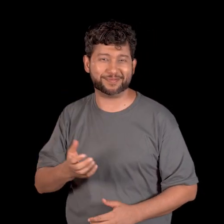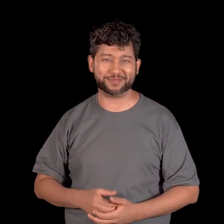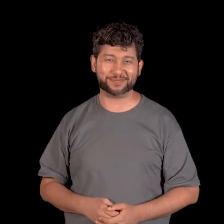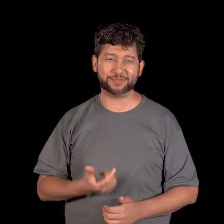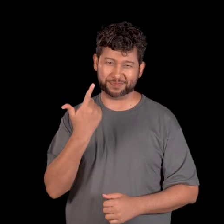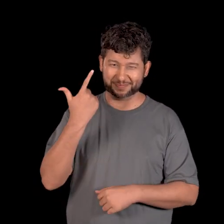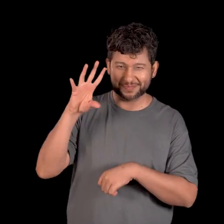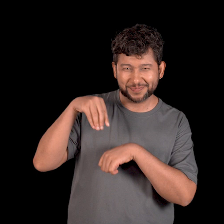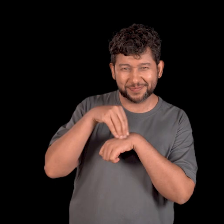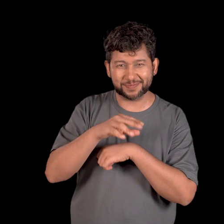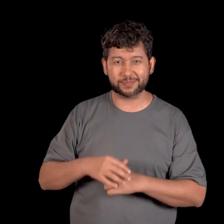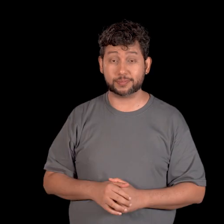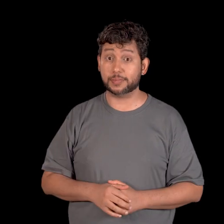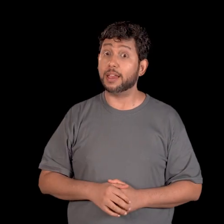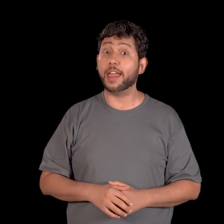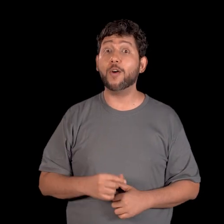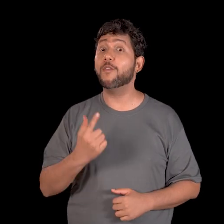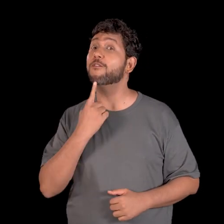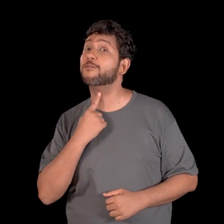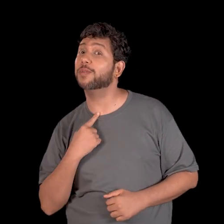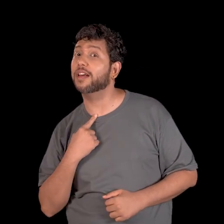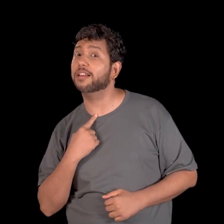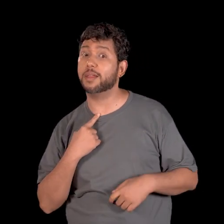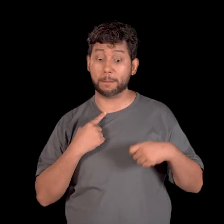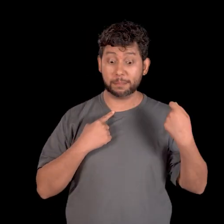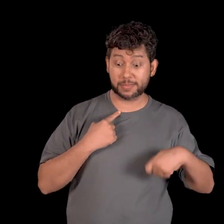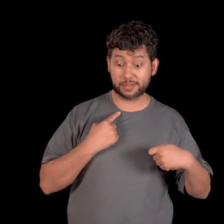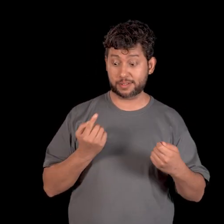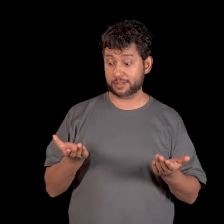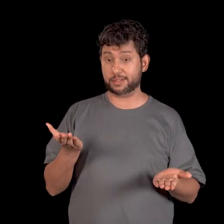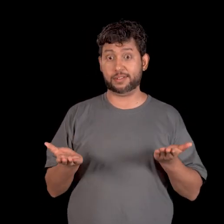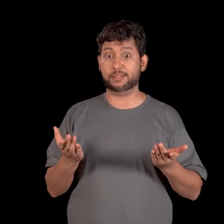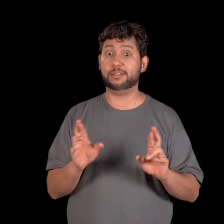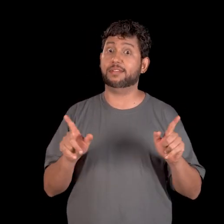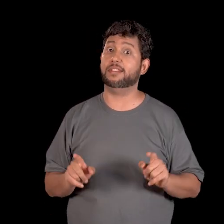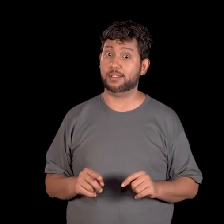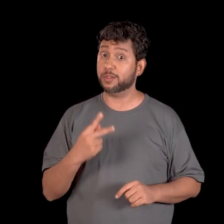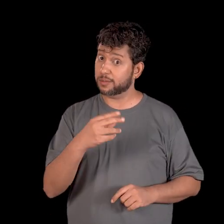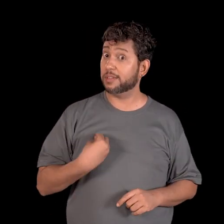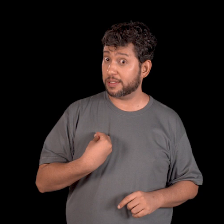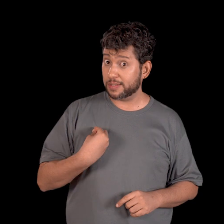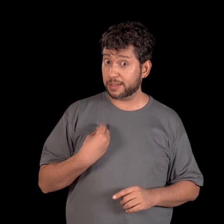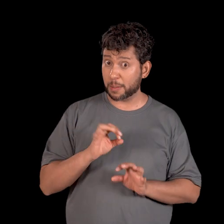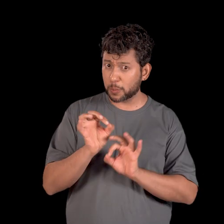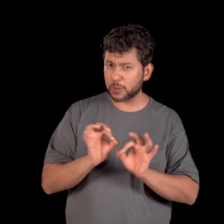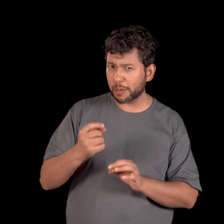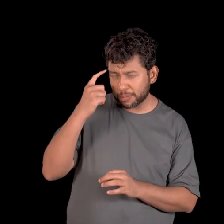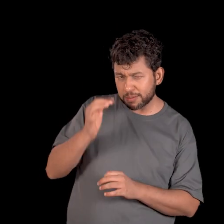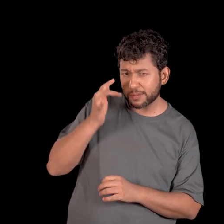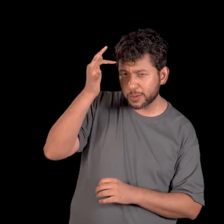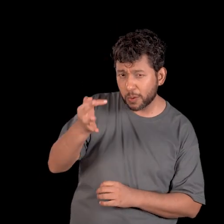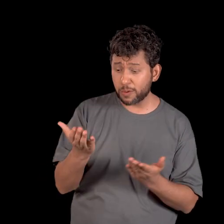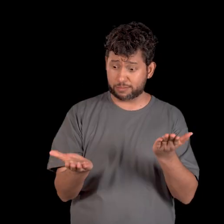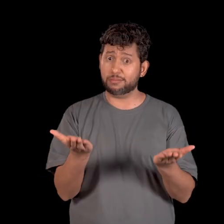necessárias e viáveis. Outra dica: diferenciar necessidade e desejo é fundamental quando estamos tratando do nosso projeto de